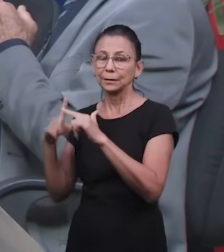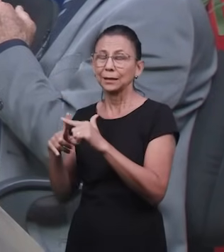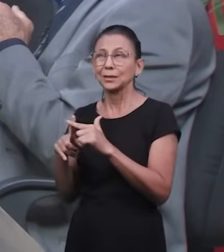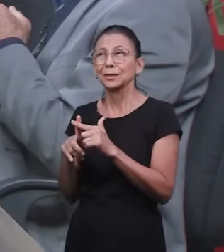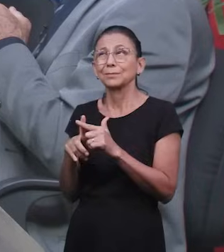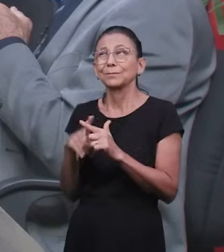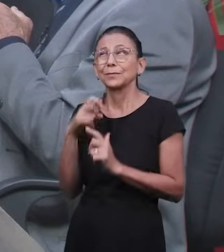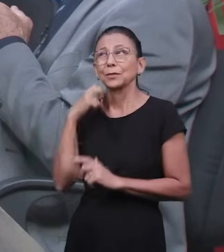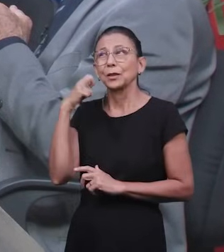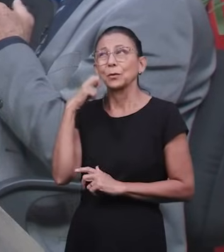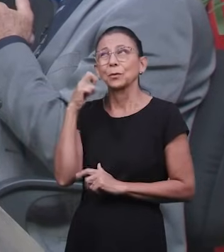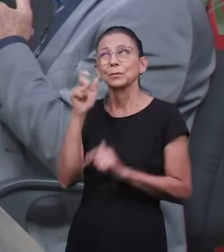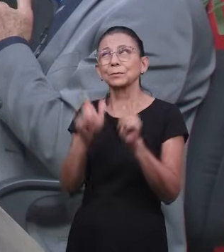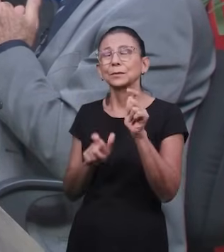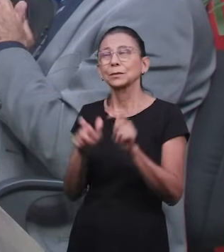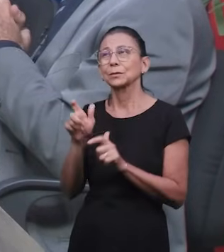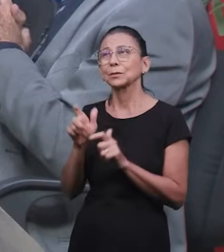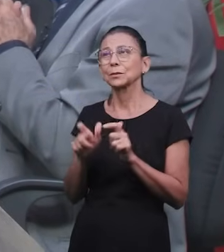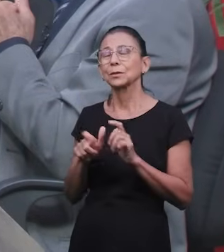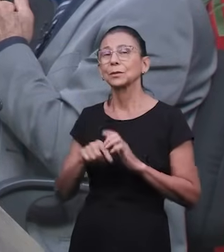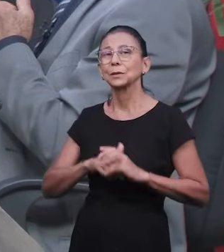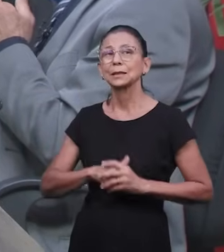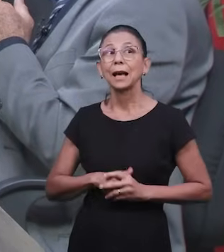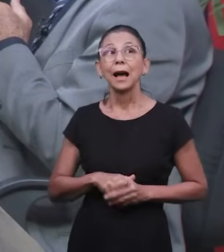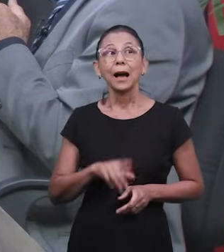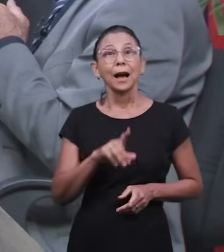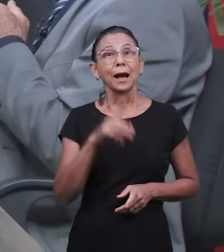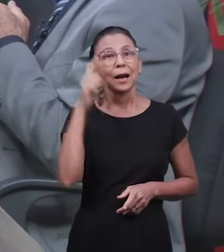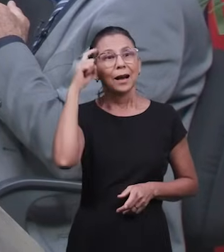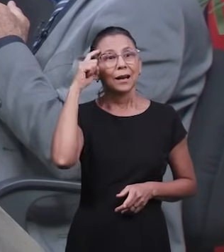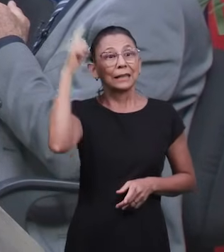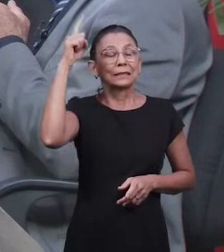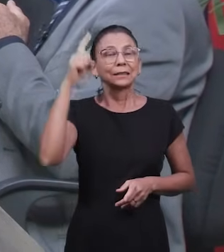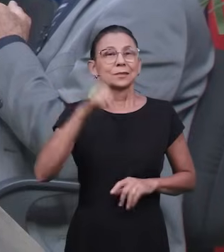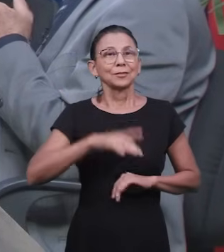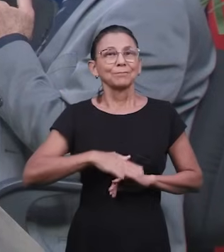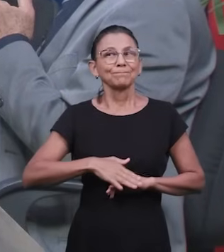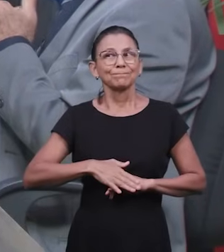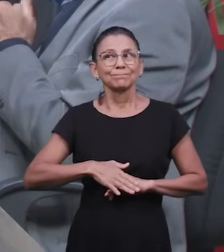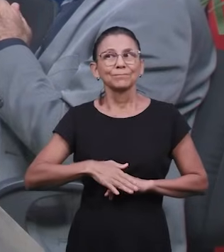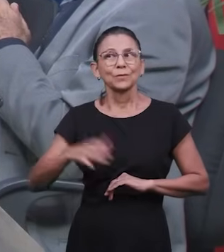Aí ela lembrou do 0800,